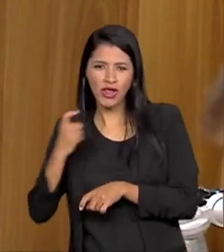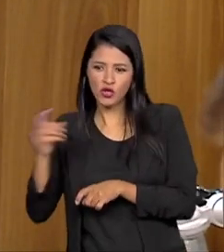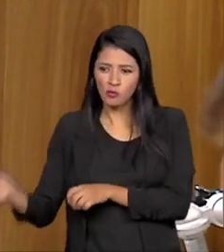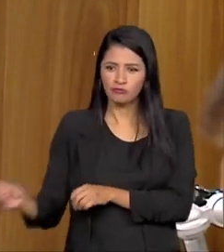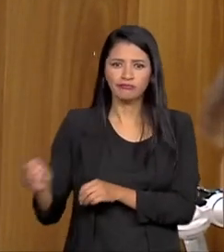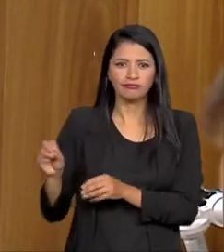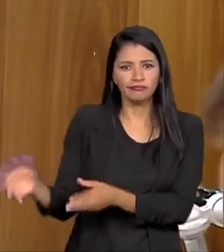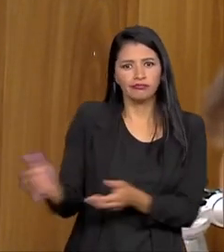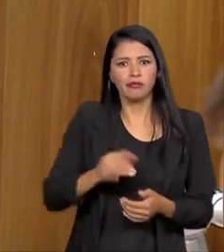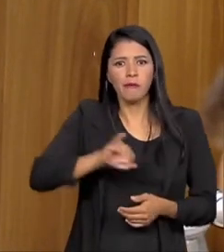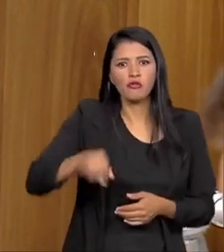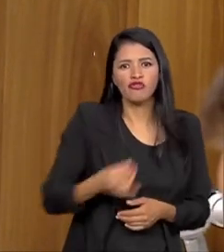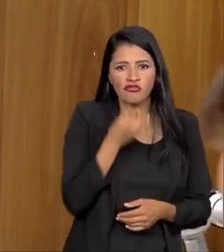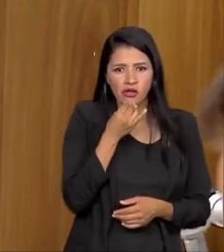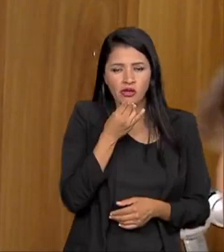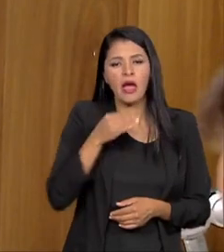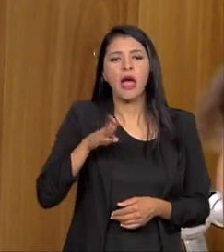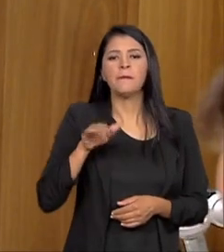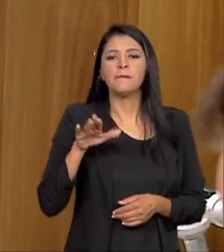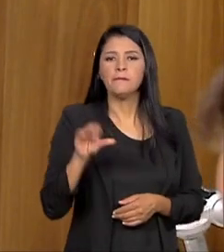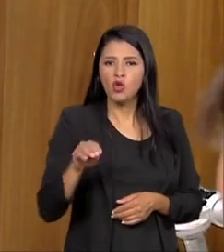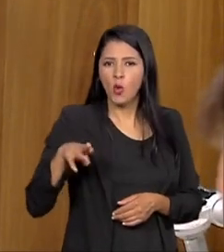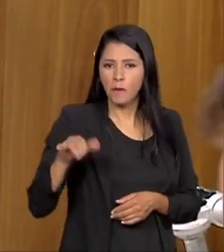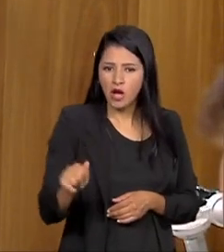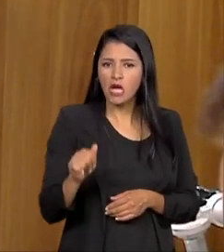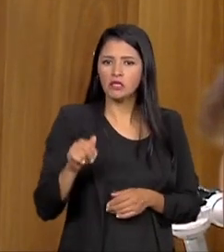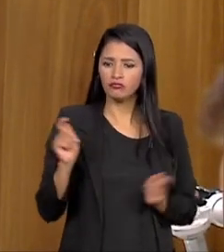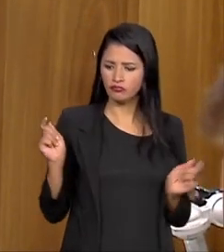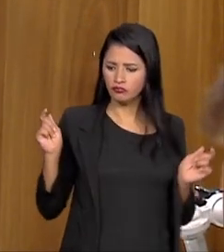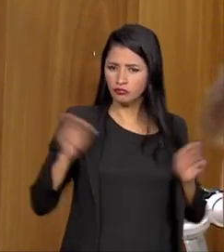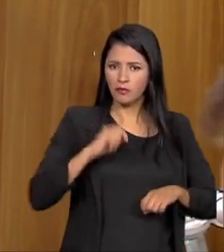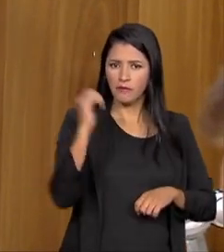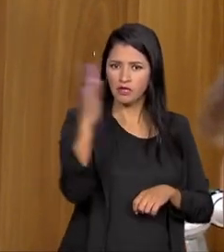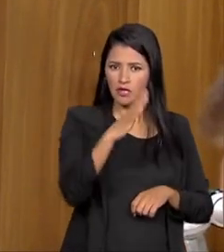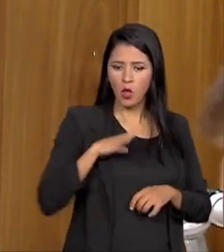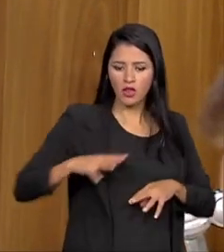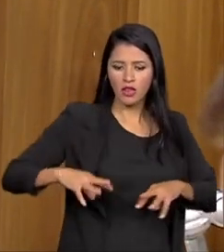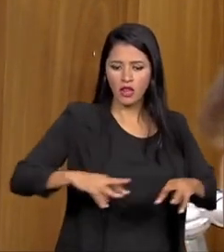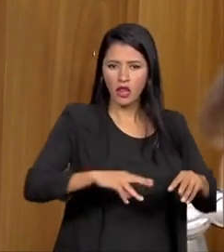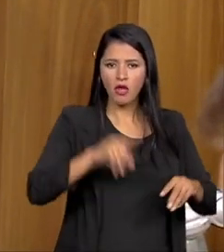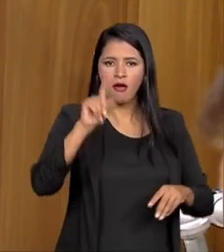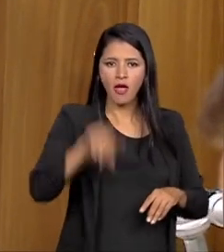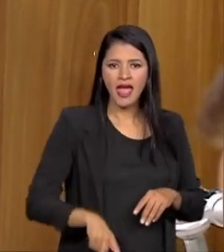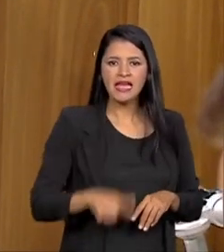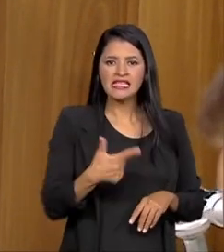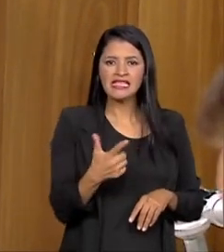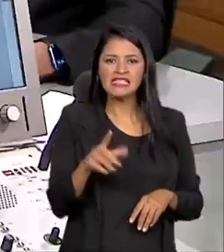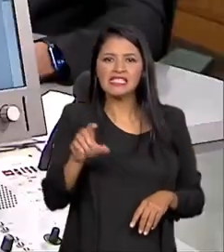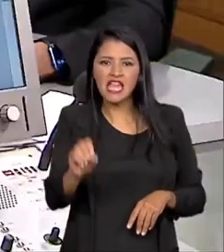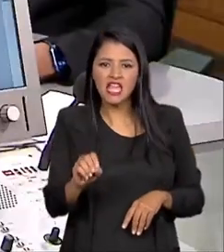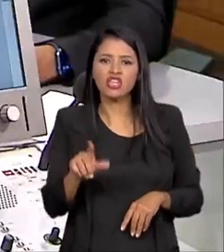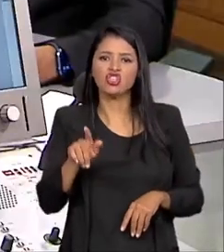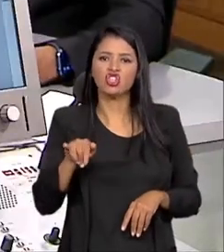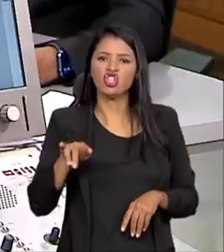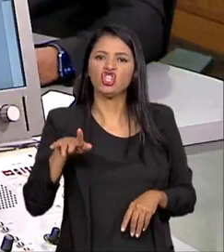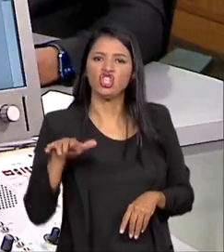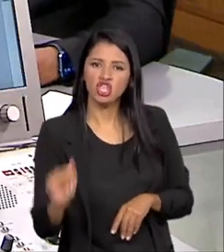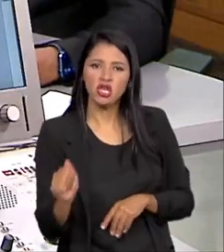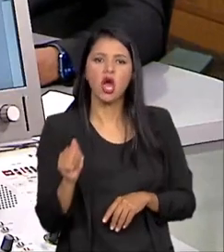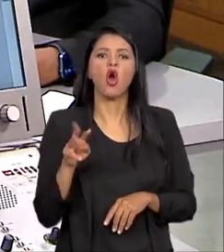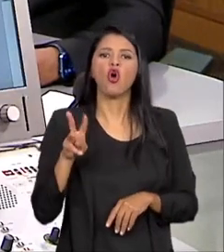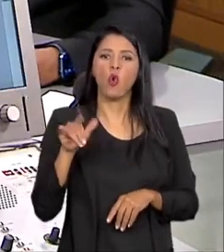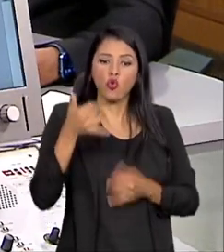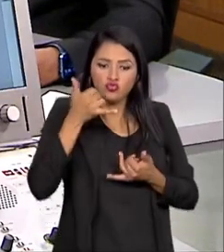quando você pega biomassa eólica solar o potencial brasileiro em terra são de 100 gigawatts é praticamente mais da metade do total